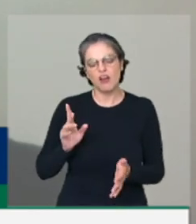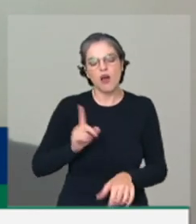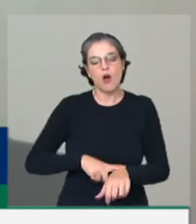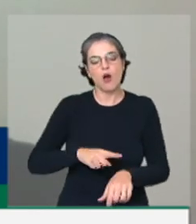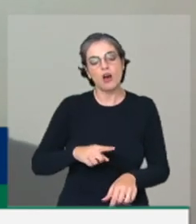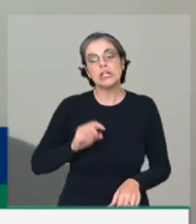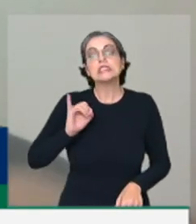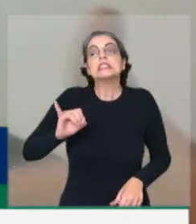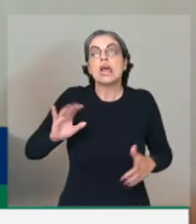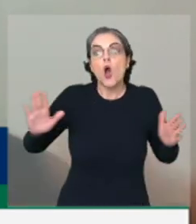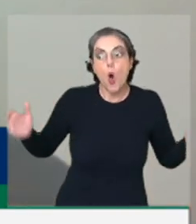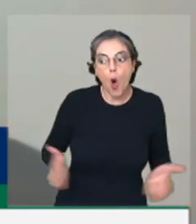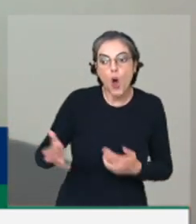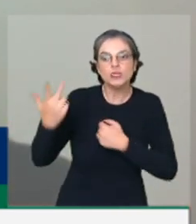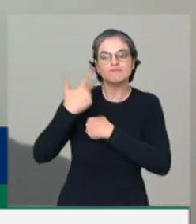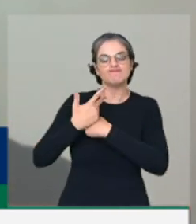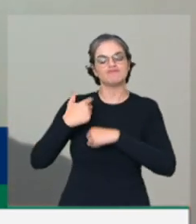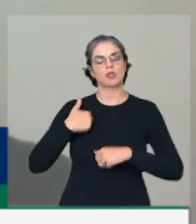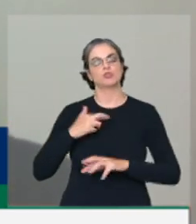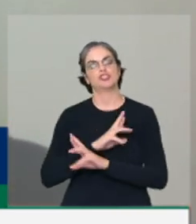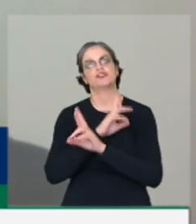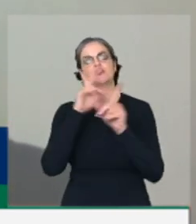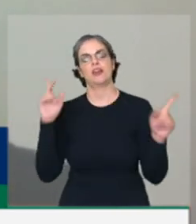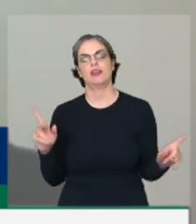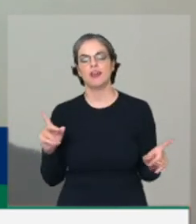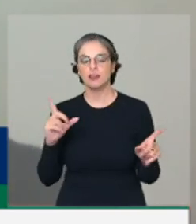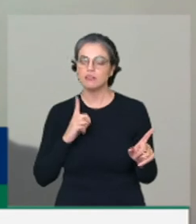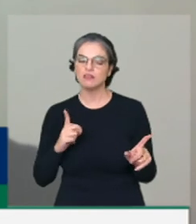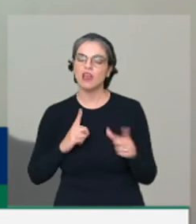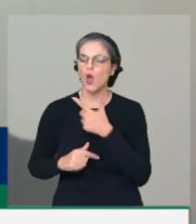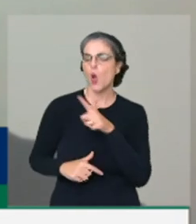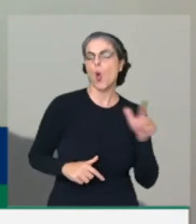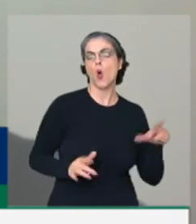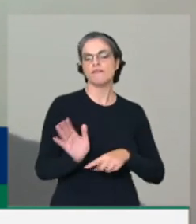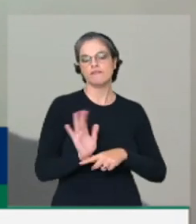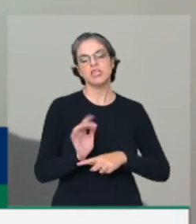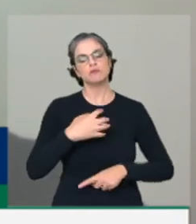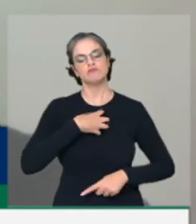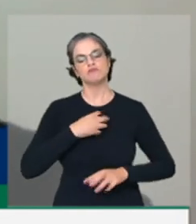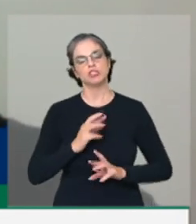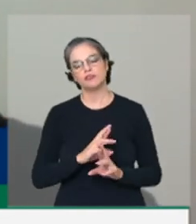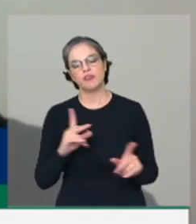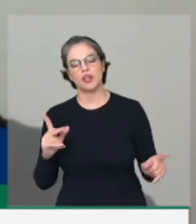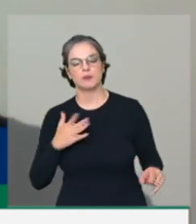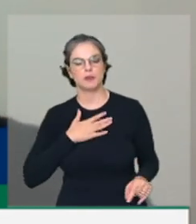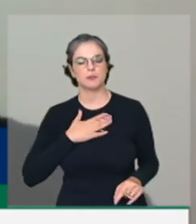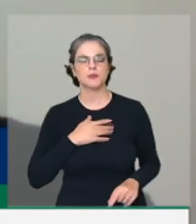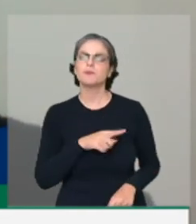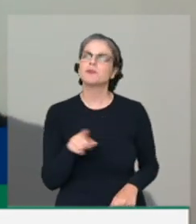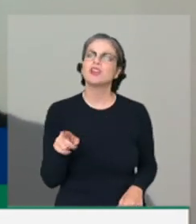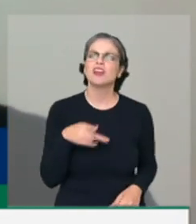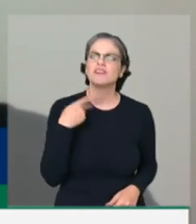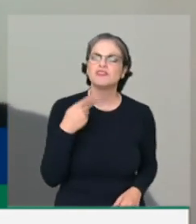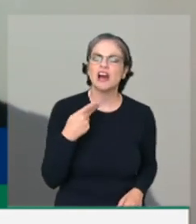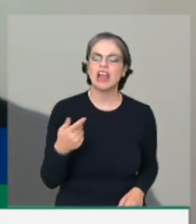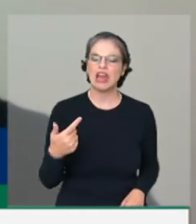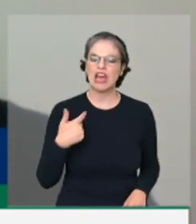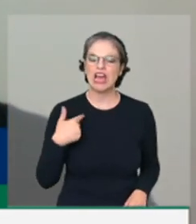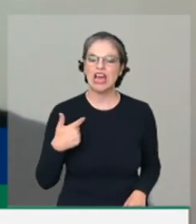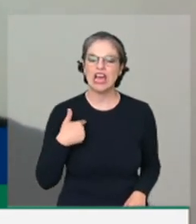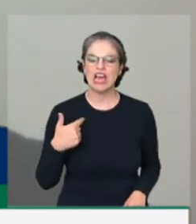faria completamente diferente, como tem vários vídeos em que não há adjetivo dessa forma. Outra coisa que me chamaram de que eu faço,